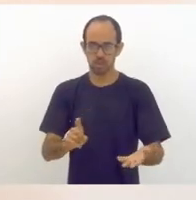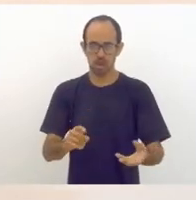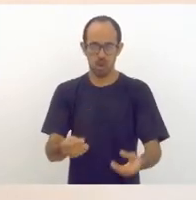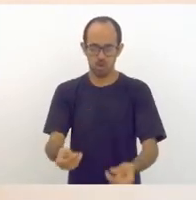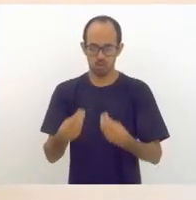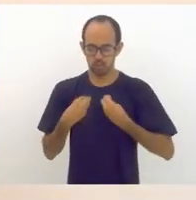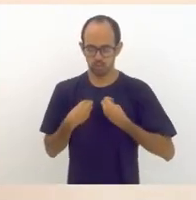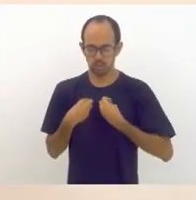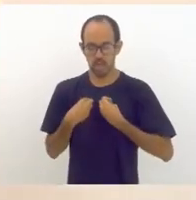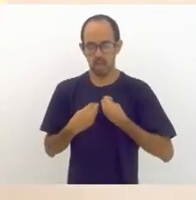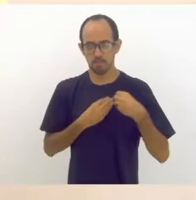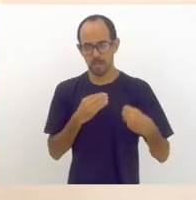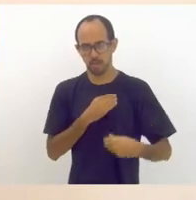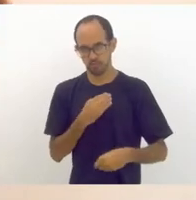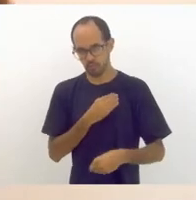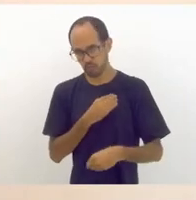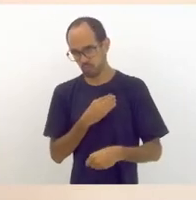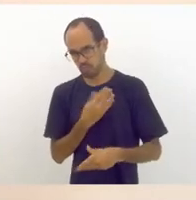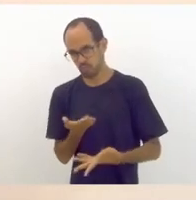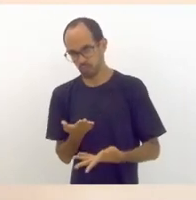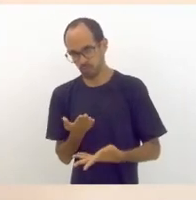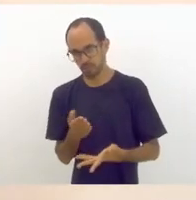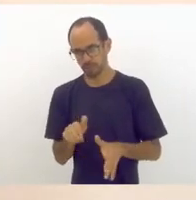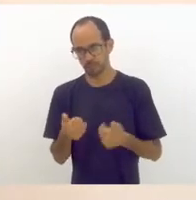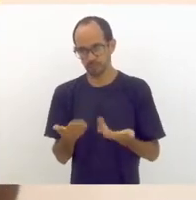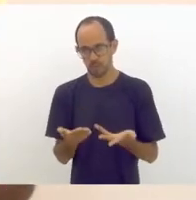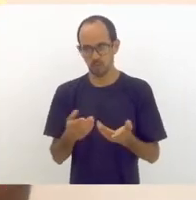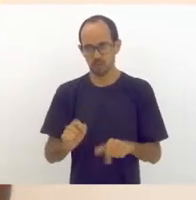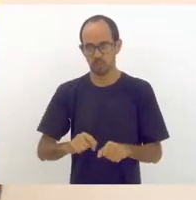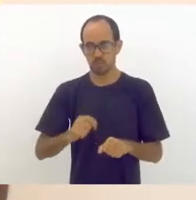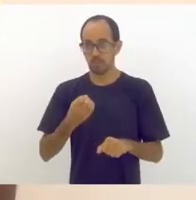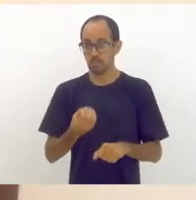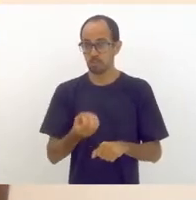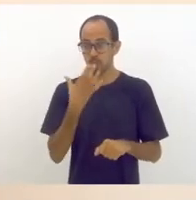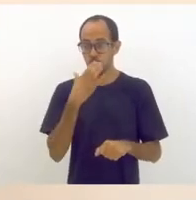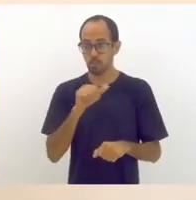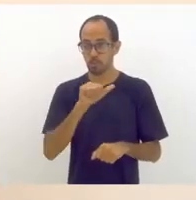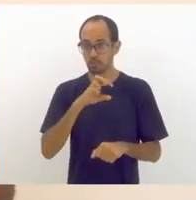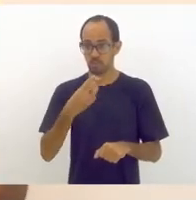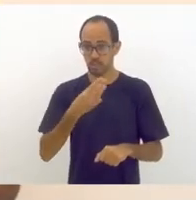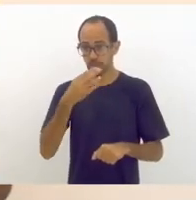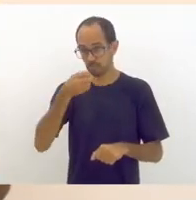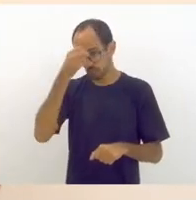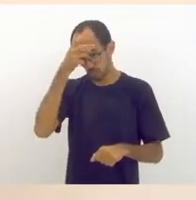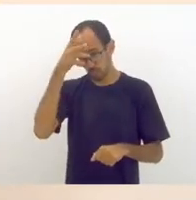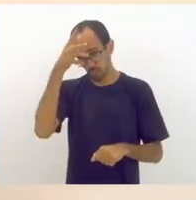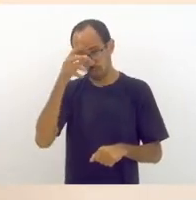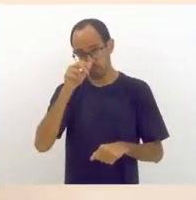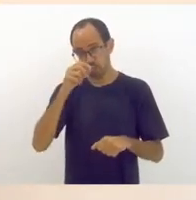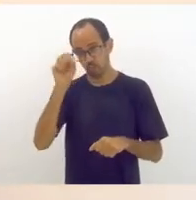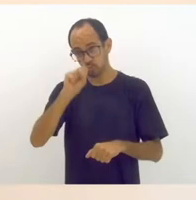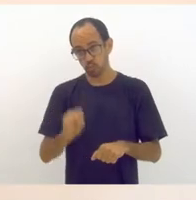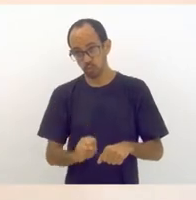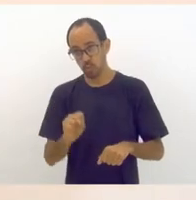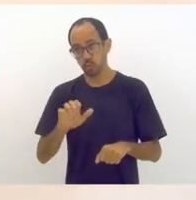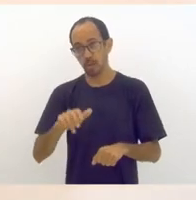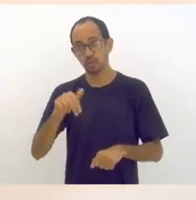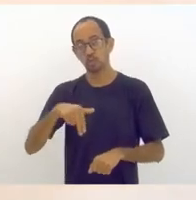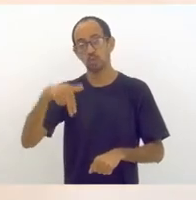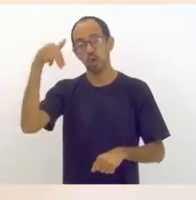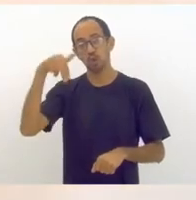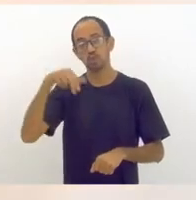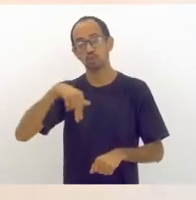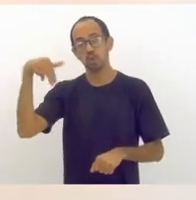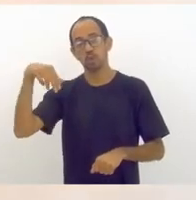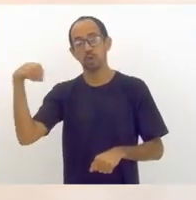nos beneficiando. Né? Então, isso vai ser benéfico para os 13 municípios da região sul fluminense, mas e o norte e o noroeste fluminense,